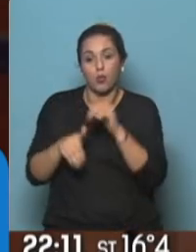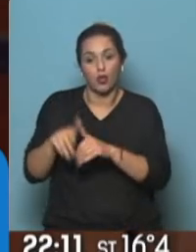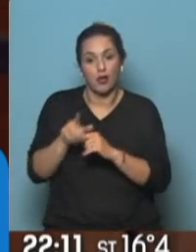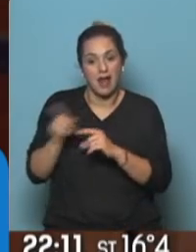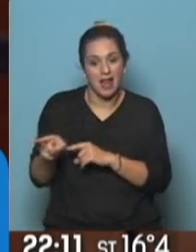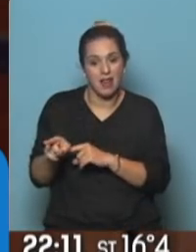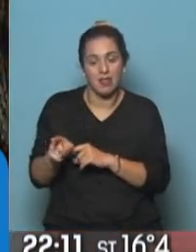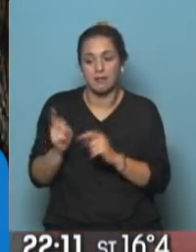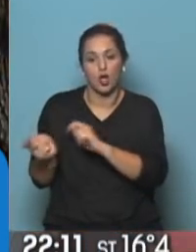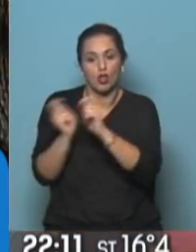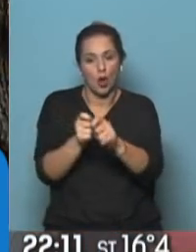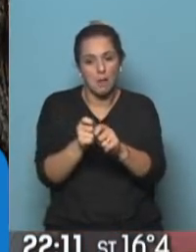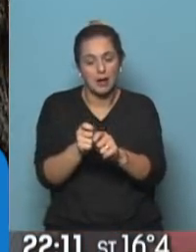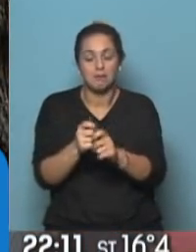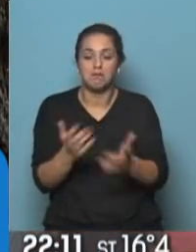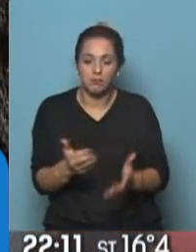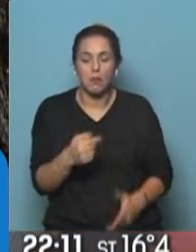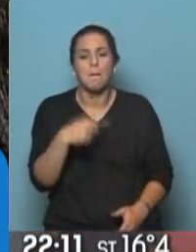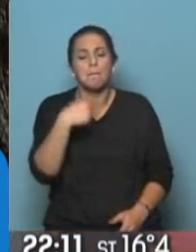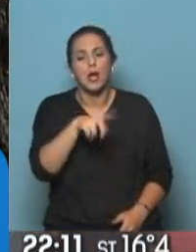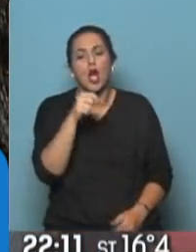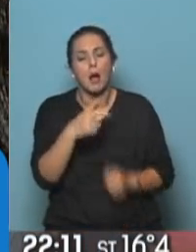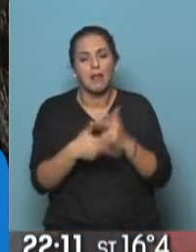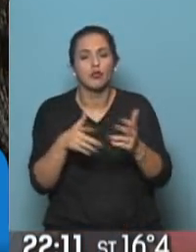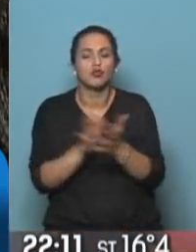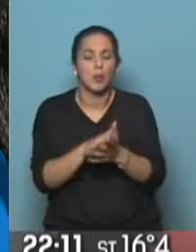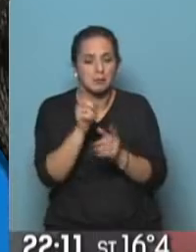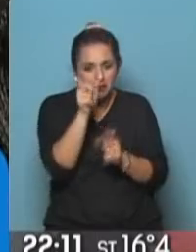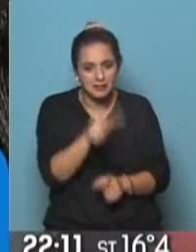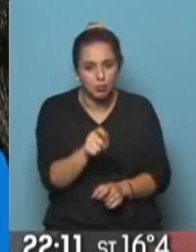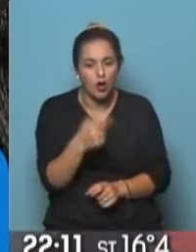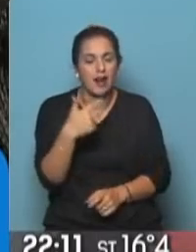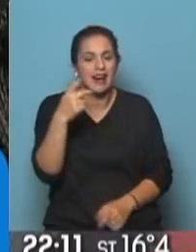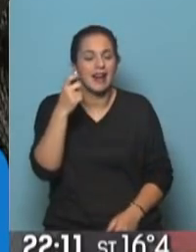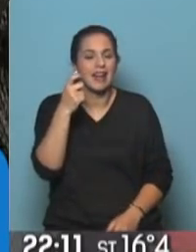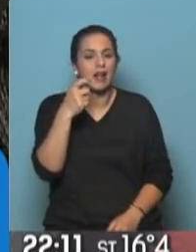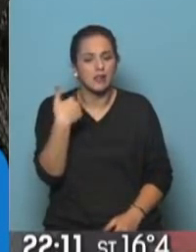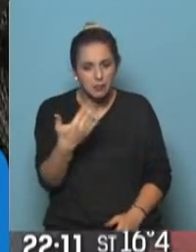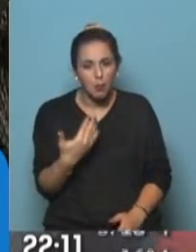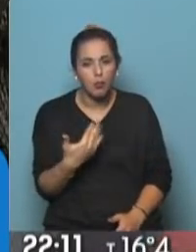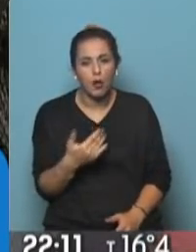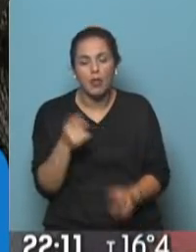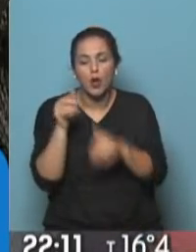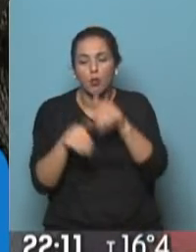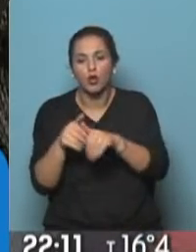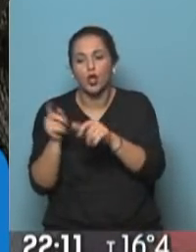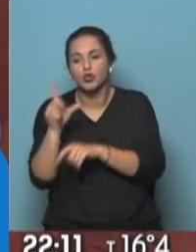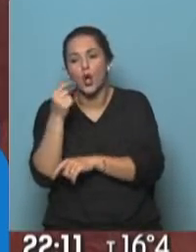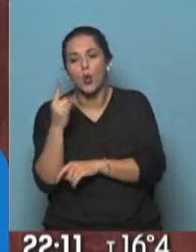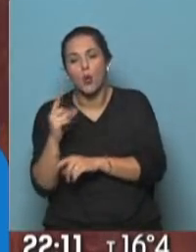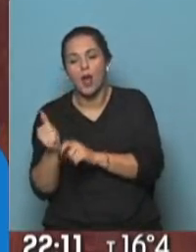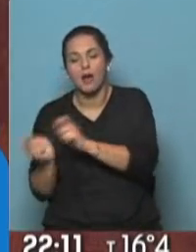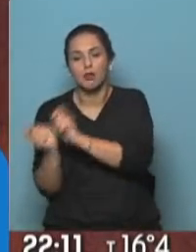pero en este sentido, la idea es que eso es posible. ¿Cómo se